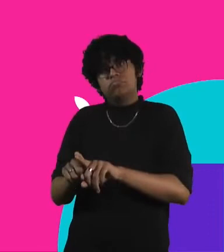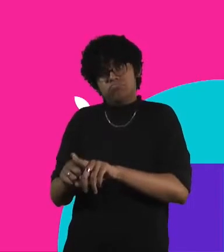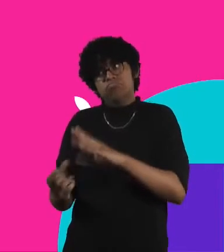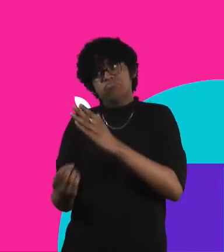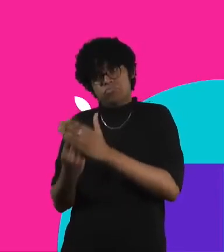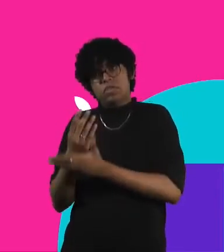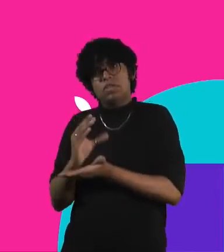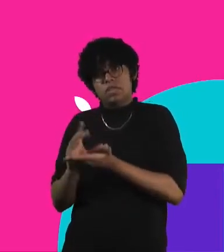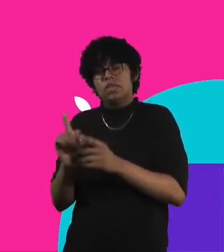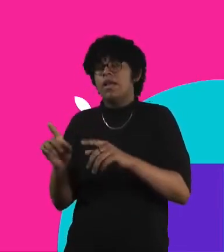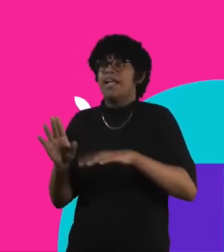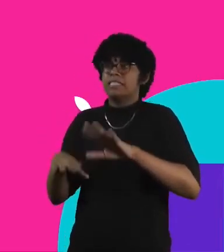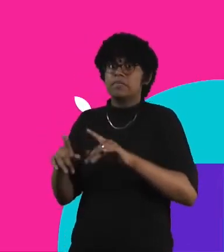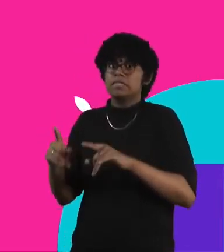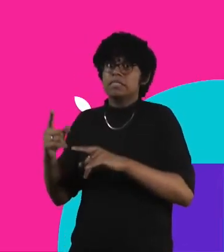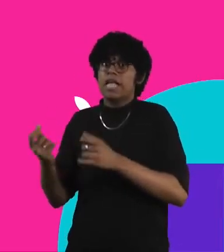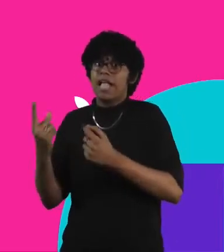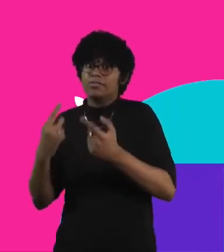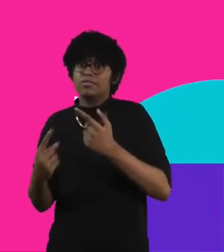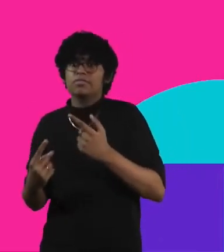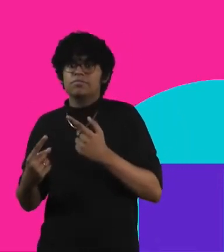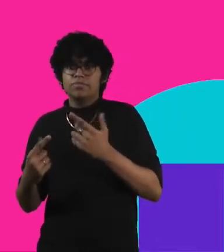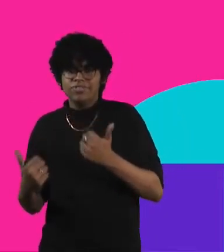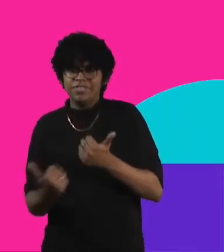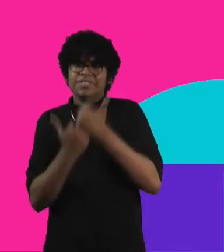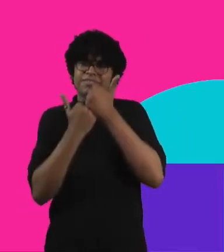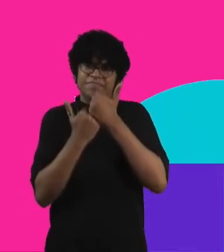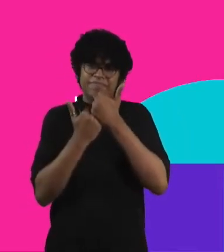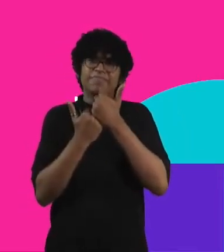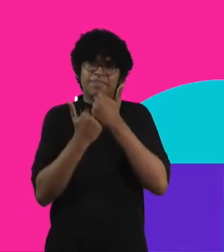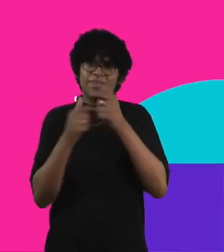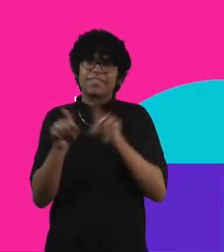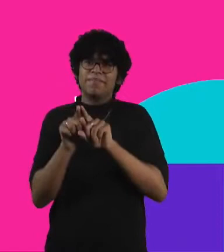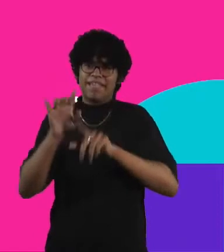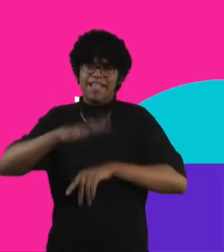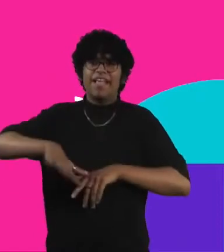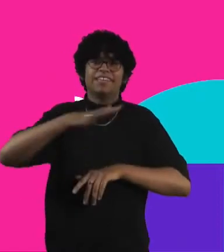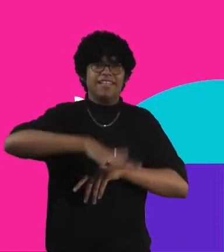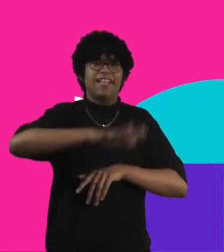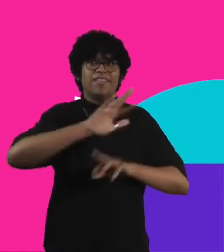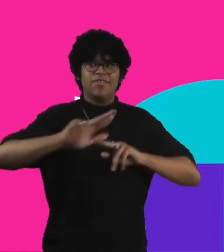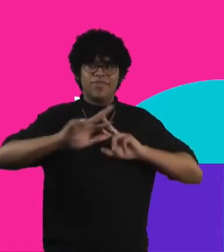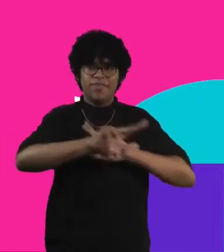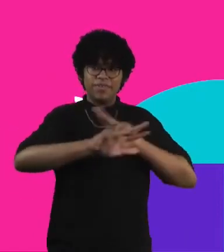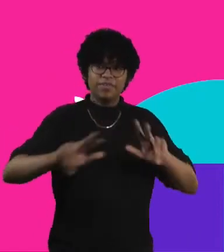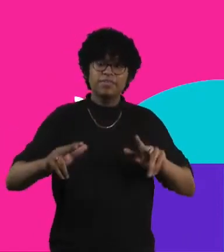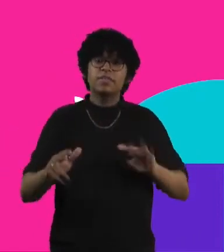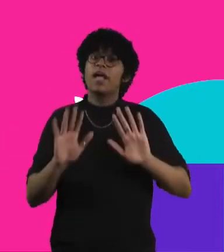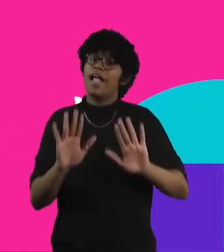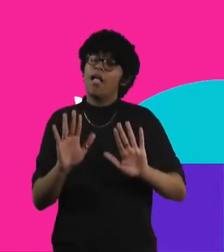nós apoiamos e coexecutamos internamente com outros setores da empresa para gerar impacto social, e outros projetos nós